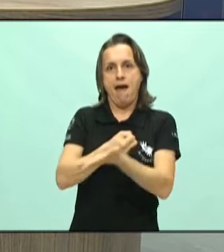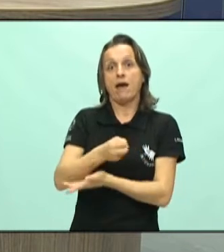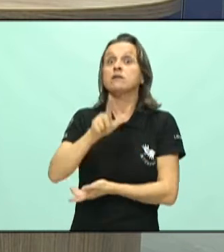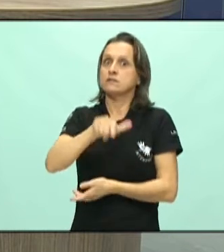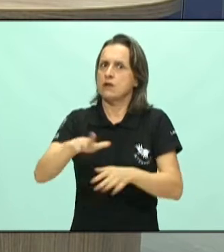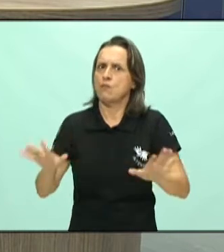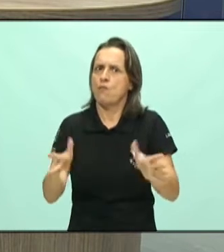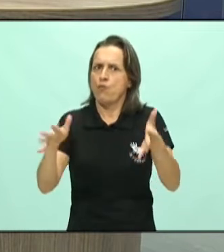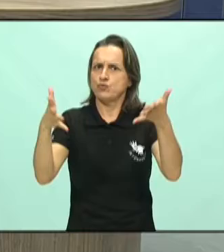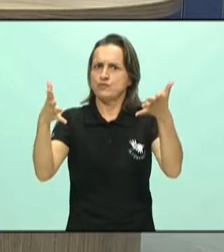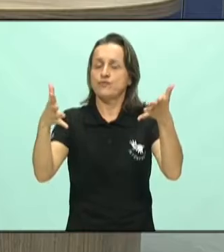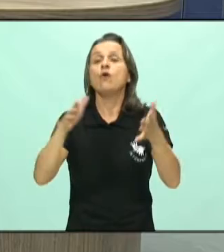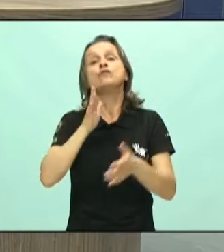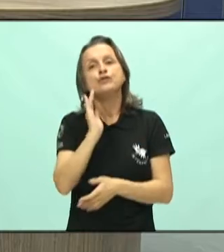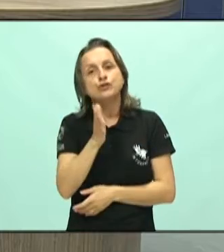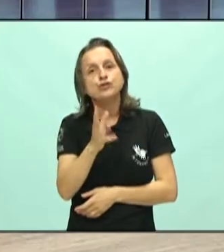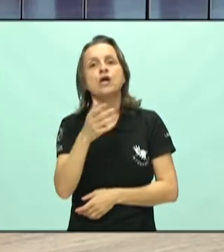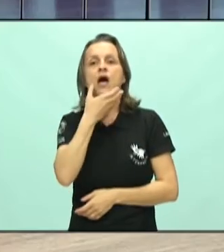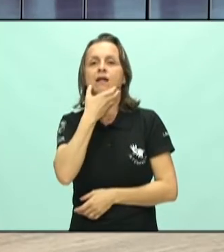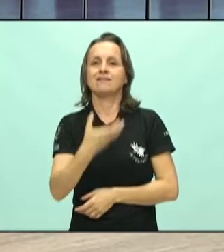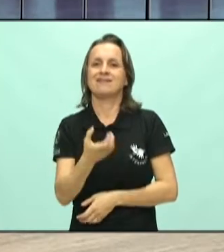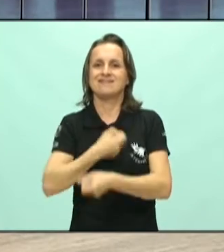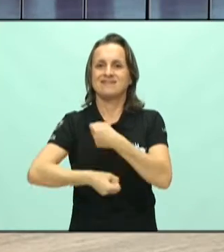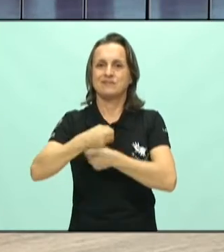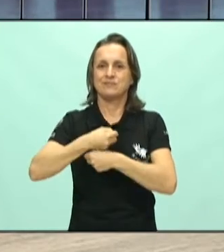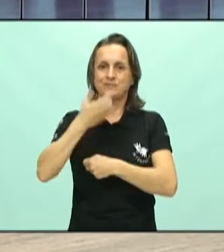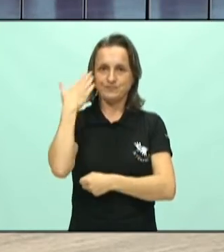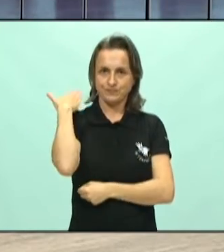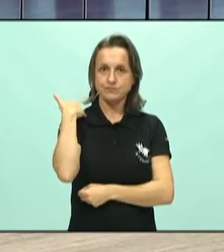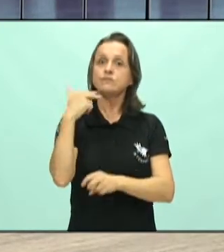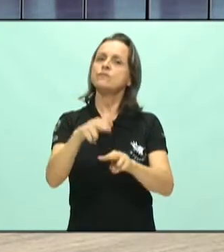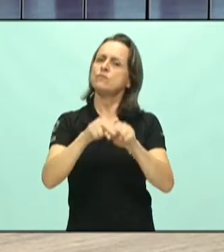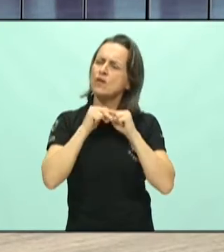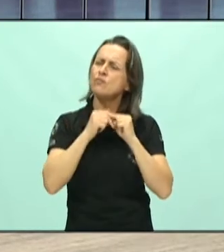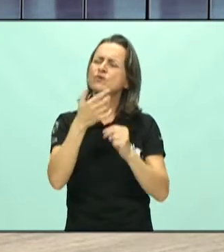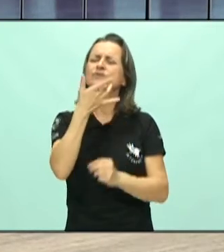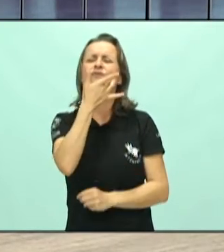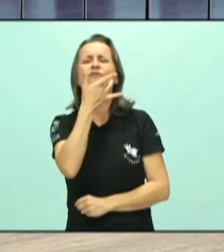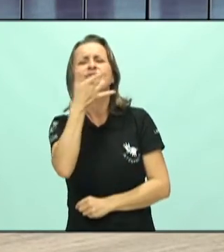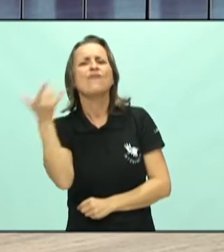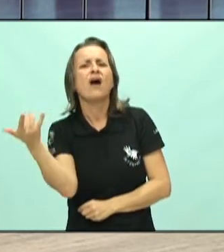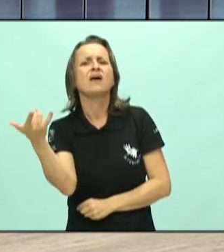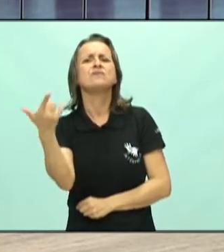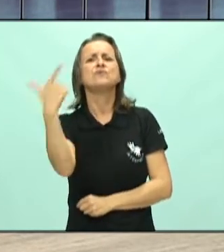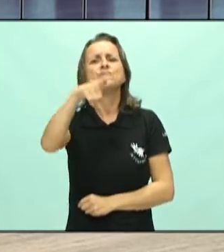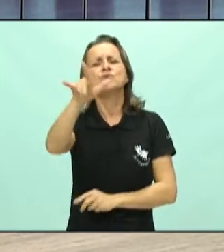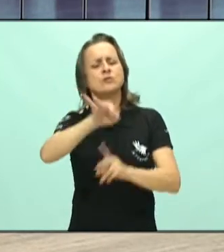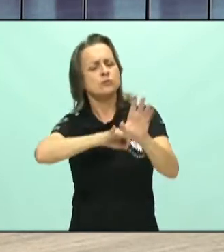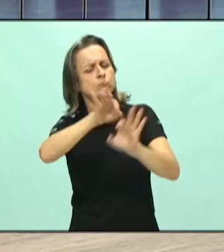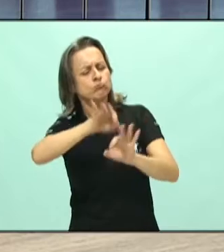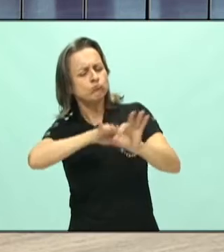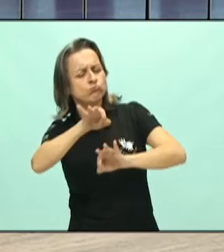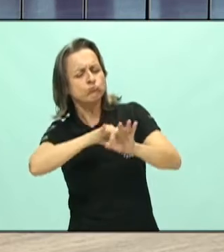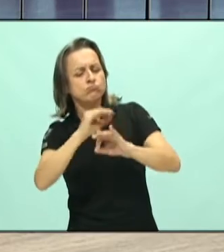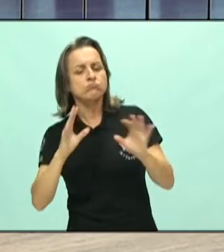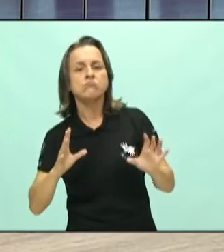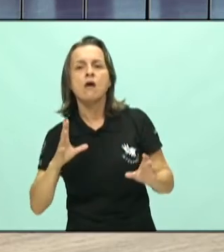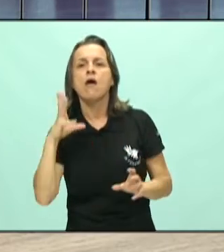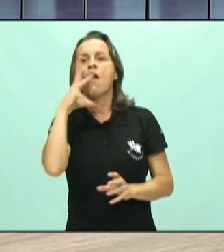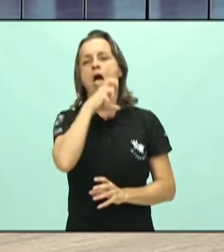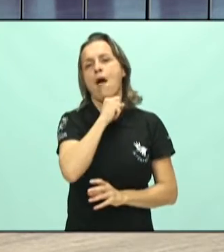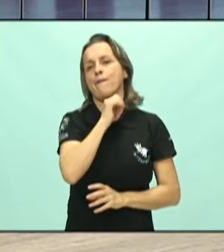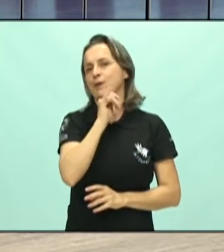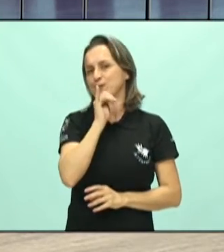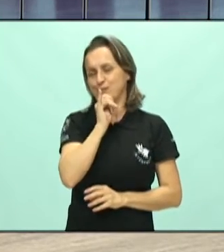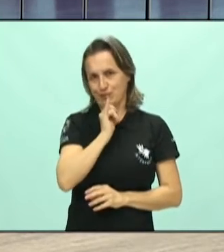motivou a PL, já são de dezembro do ano passado, né? Então, por isso que ficou muito fácil de fazermos uma análise muito apurada. Por exemplo,